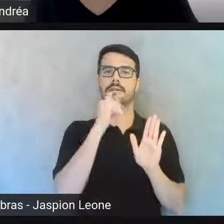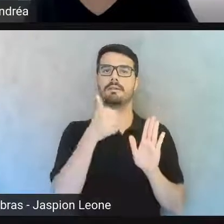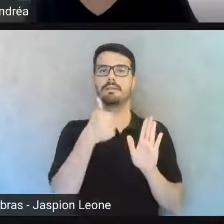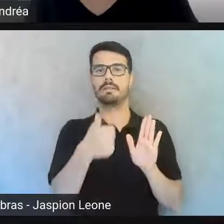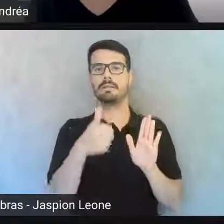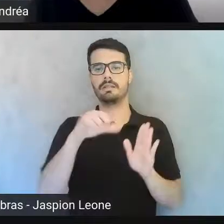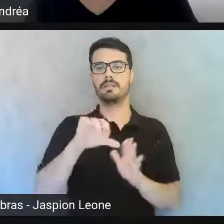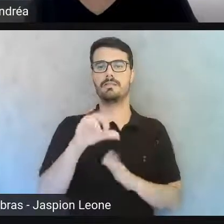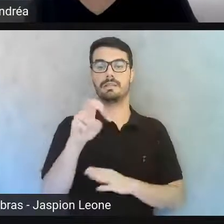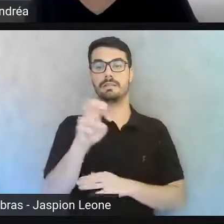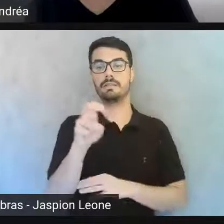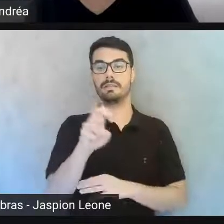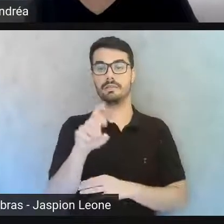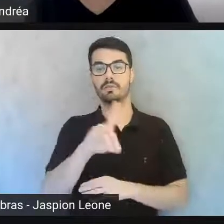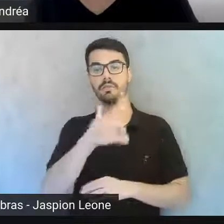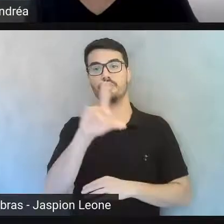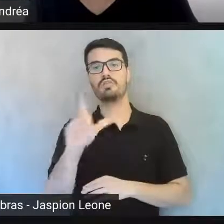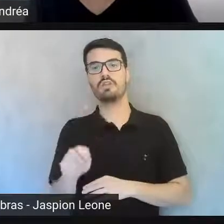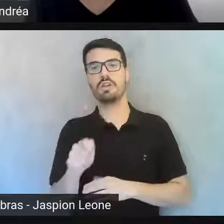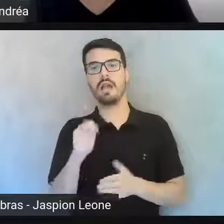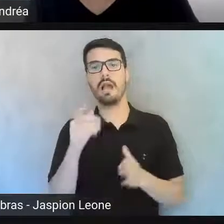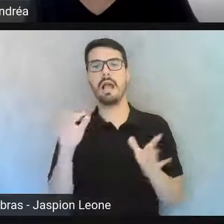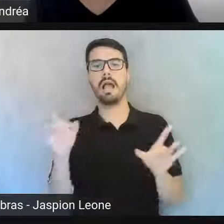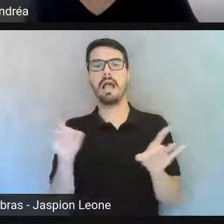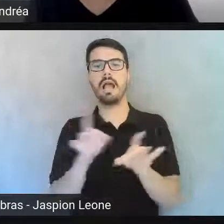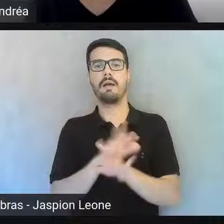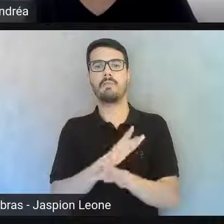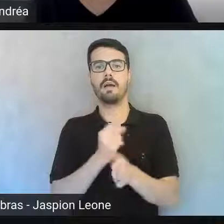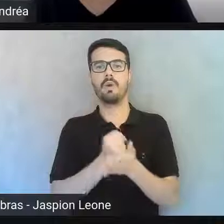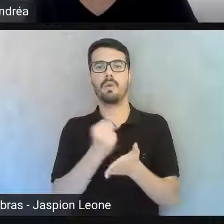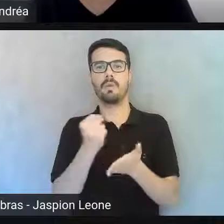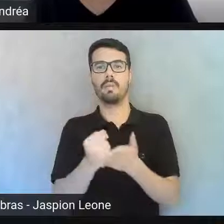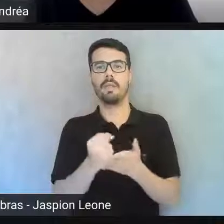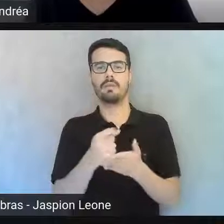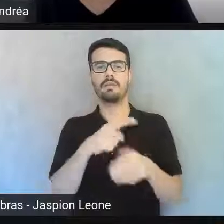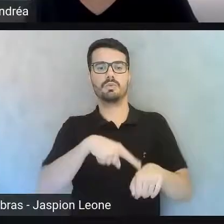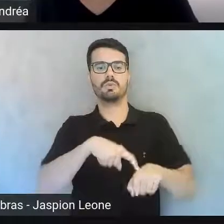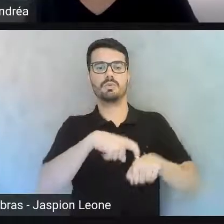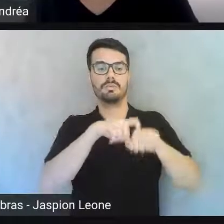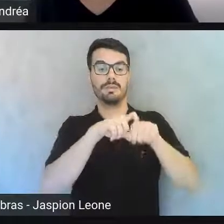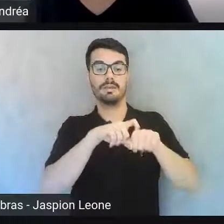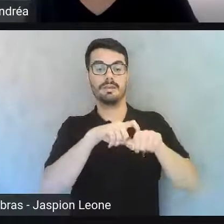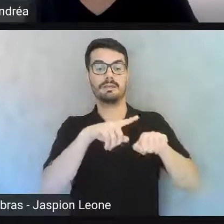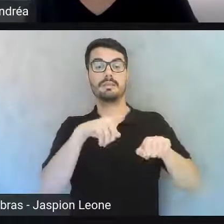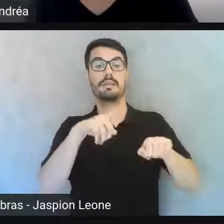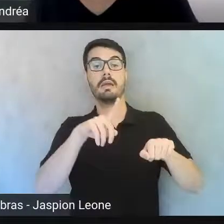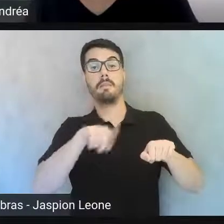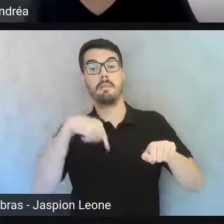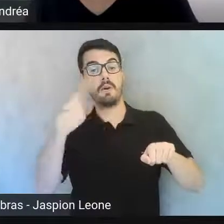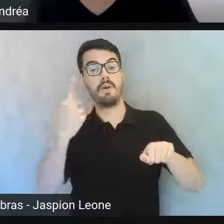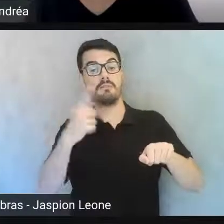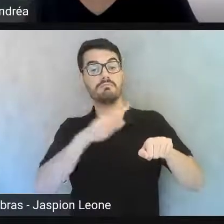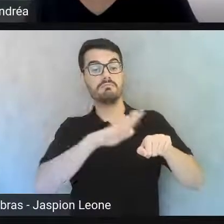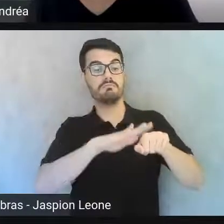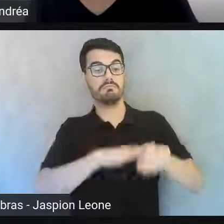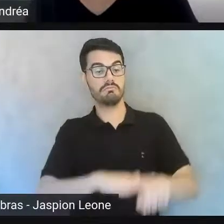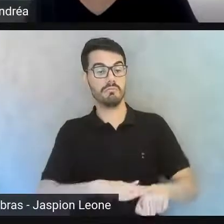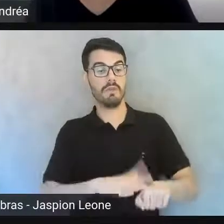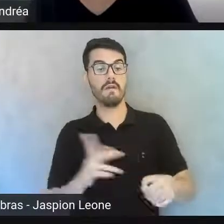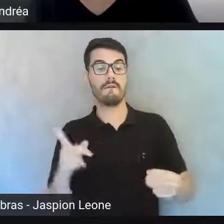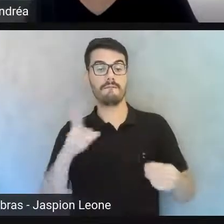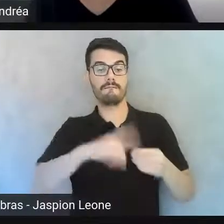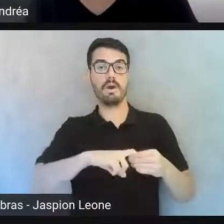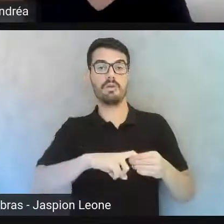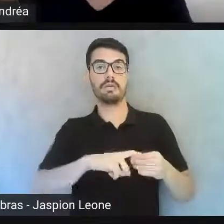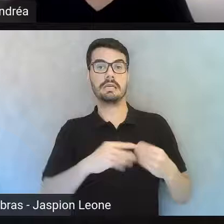195 dias para acabar o contrato. Então, o contrato vai ficar suspenso. Quando o contrato voltar a funcionar, eu vou devolver